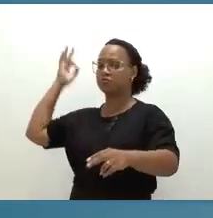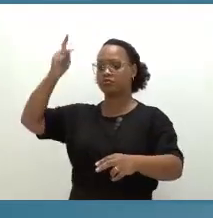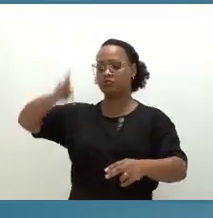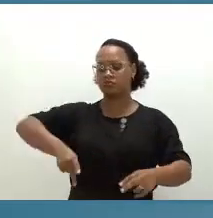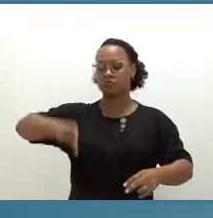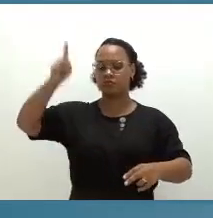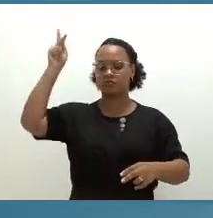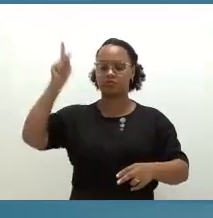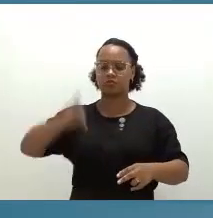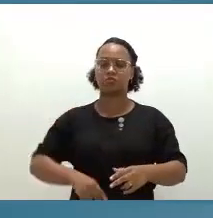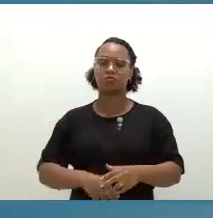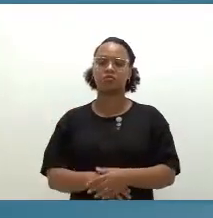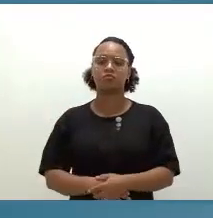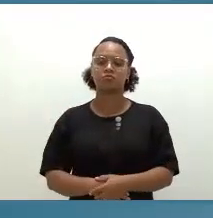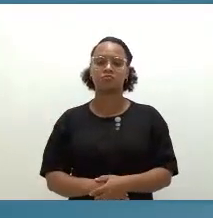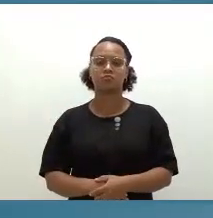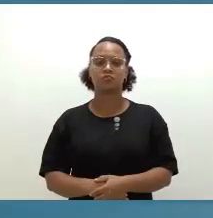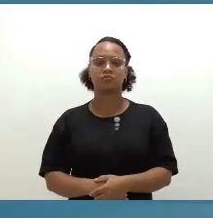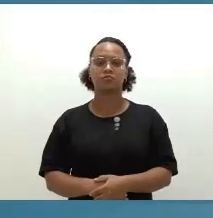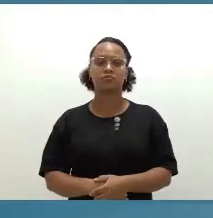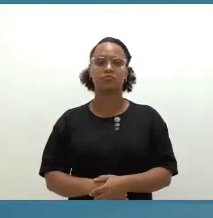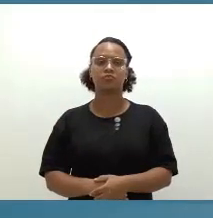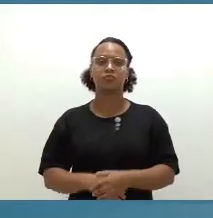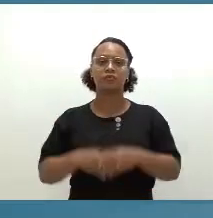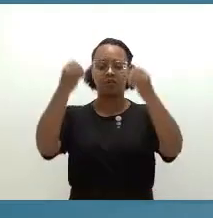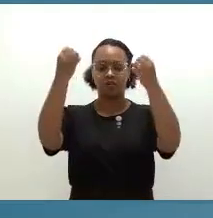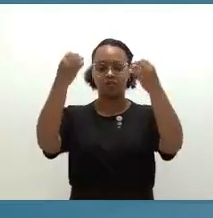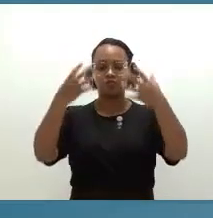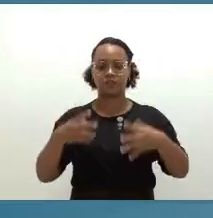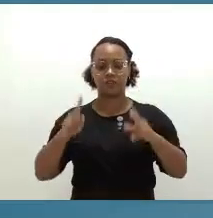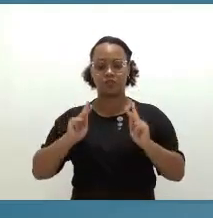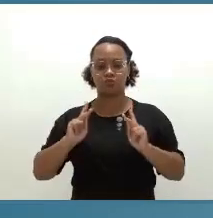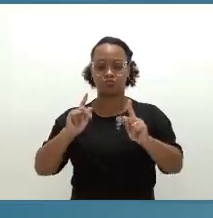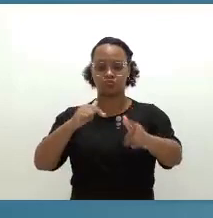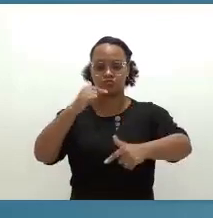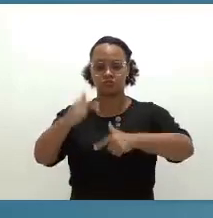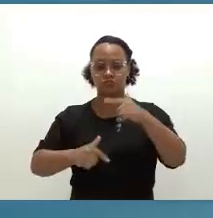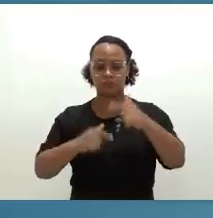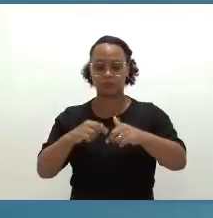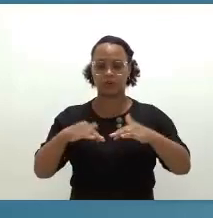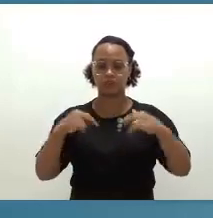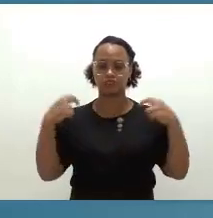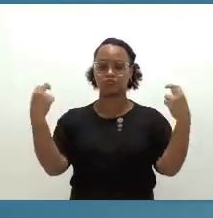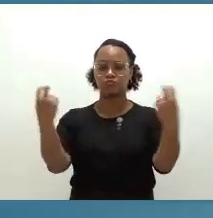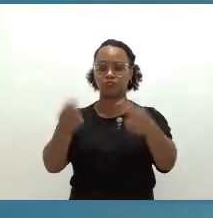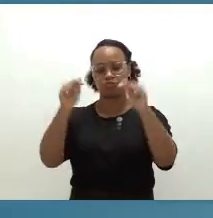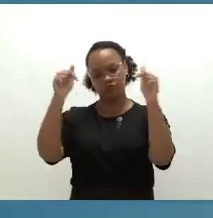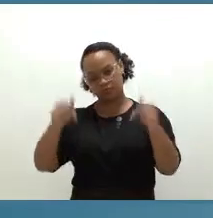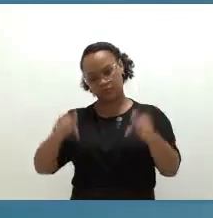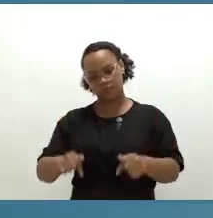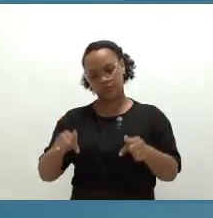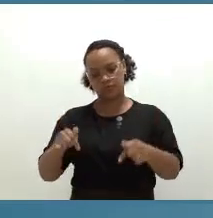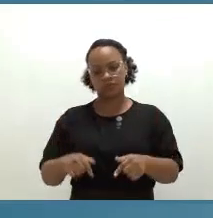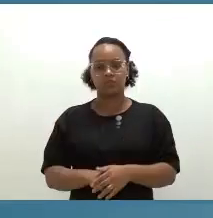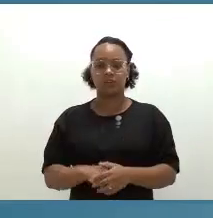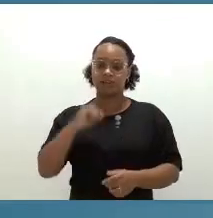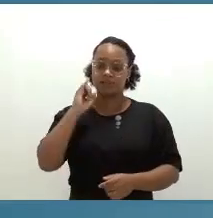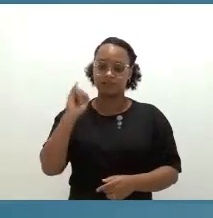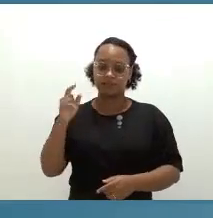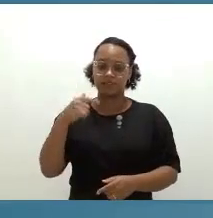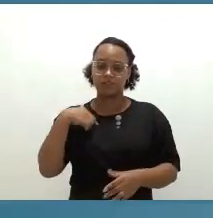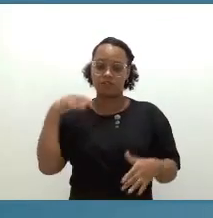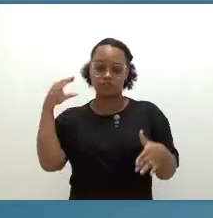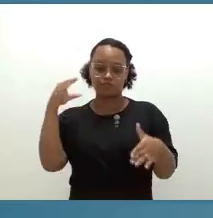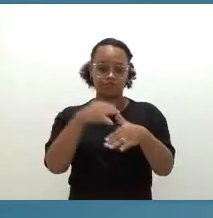Quero dizer que continuarei com o trabalho de Vossa Excelência e de todos. E se for eleita, e se